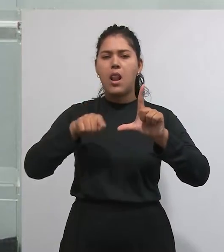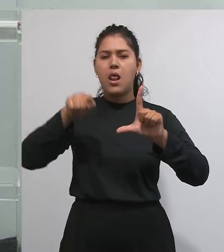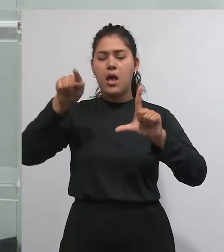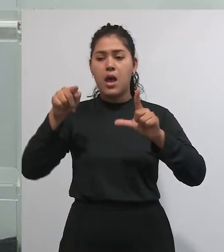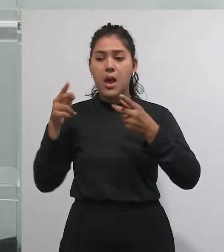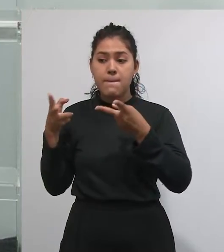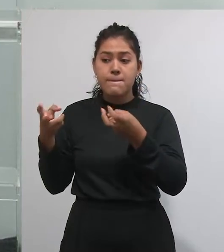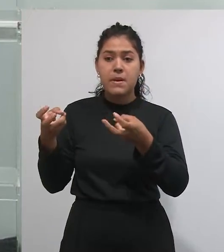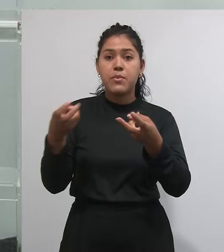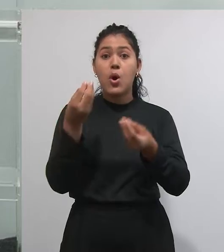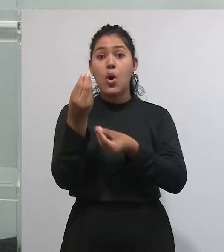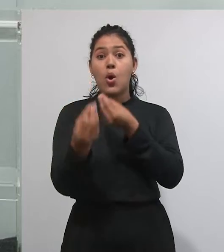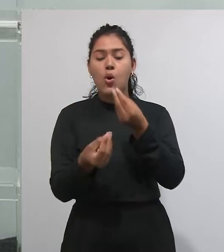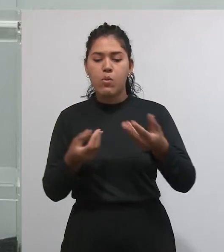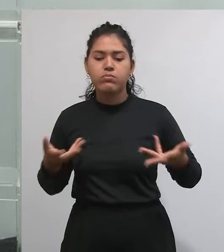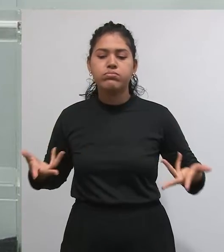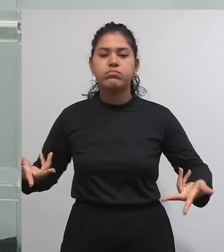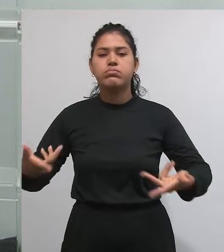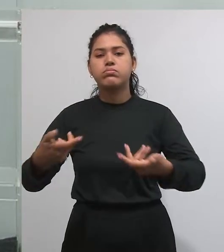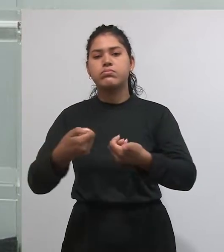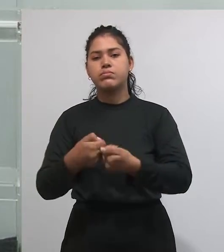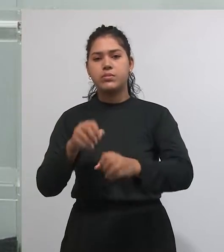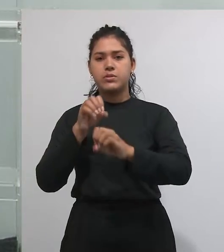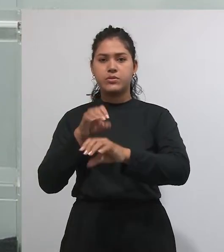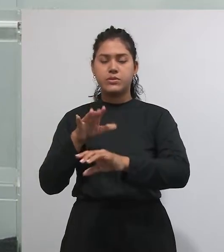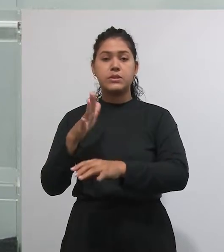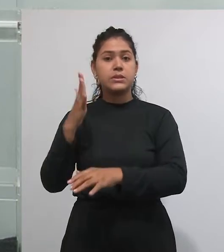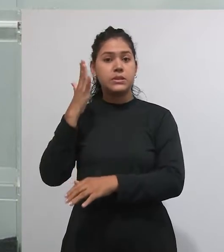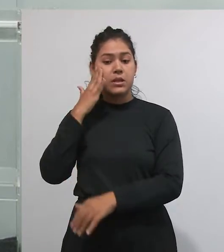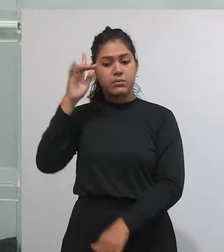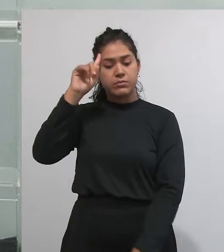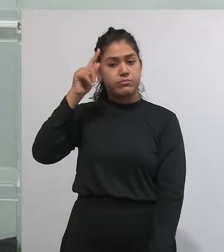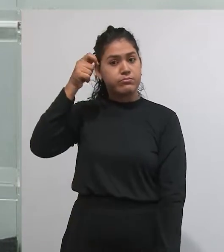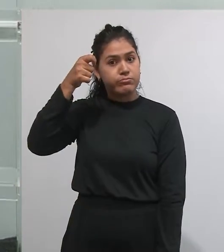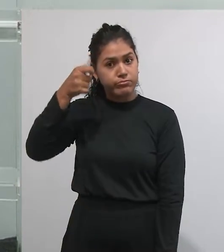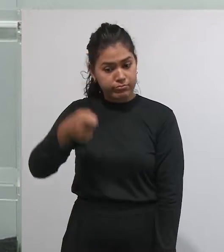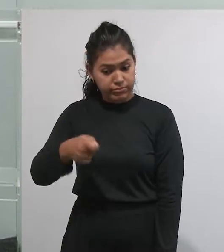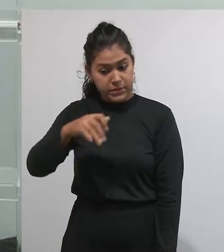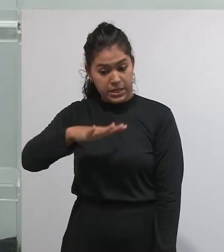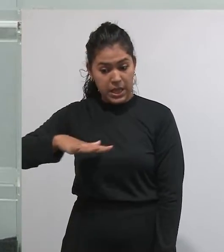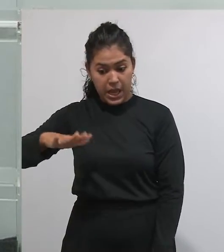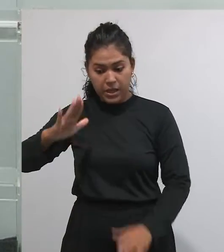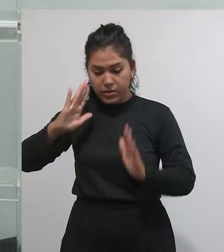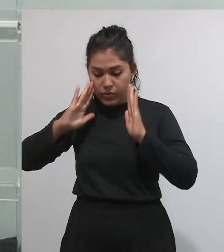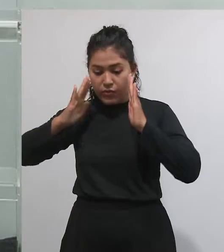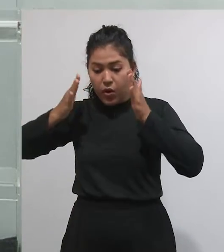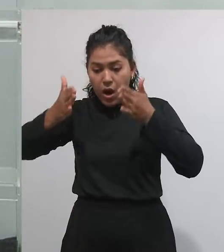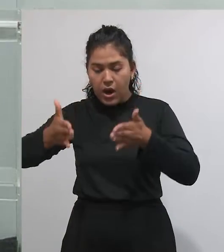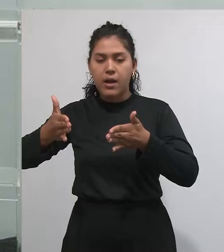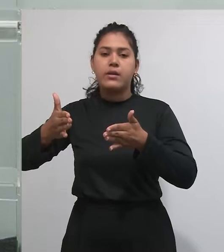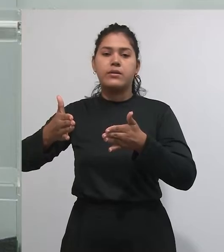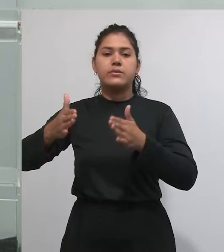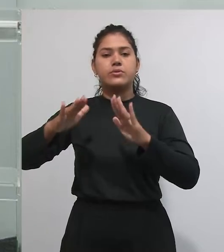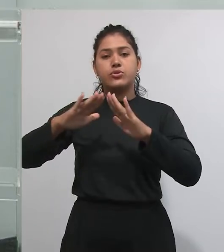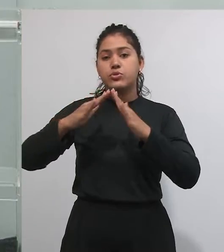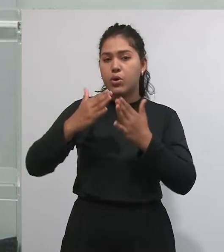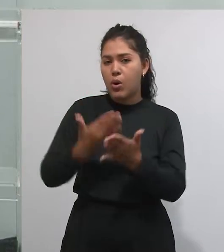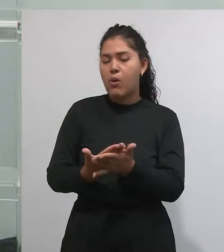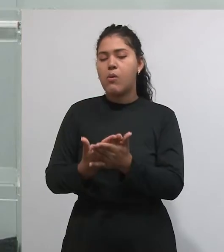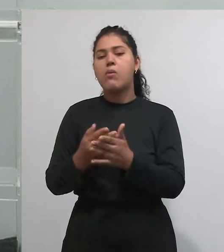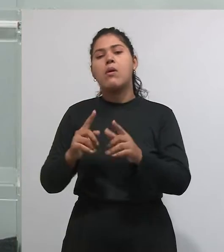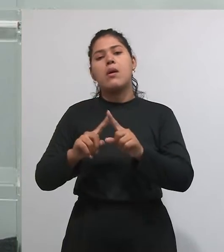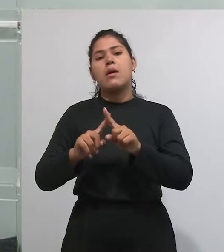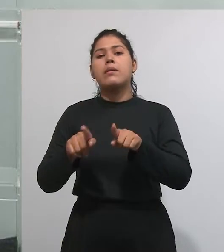sobre as condições e a qualidade dessa educação para a tomada de decisão, tanto em nível macro, no governo federal,